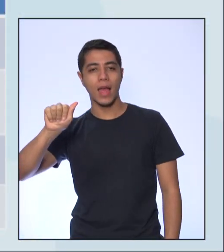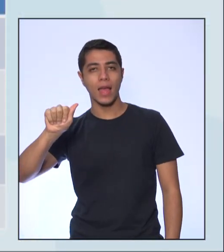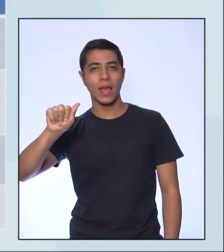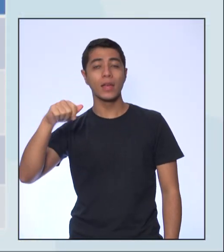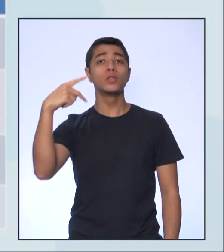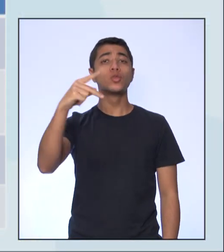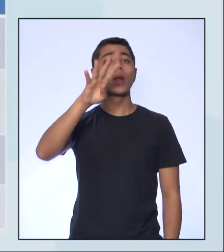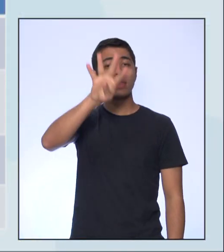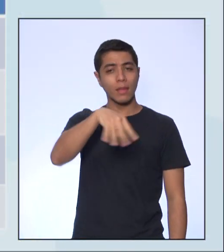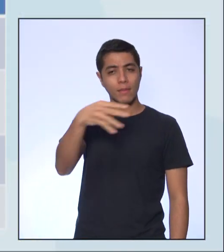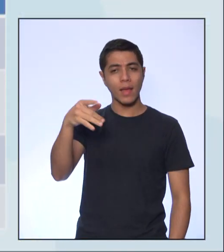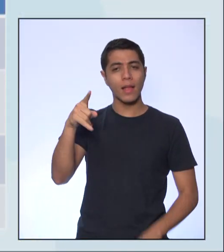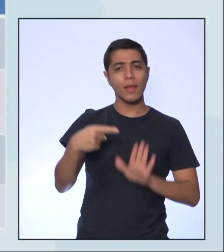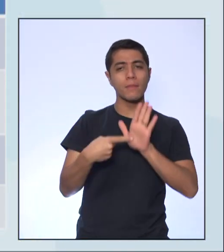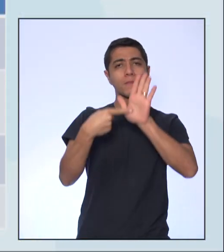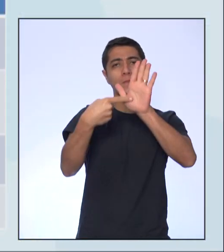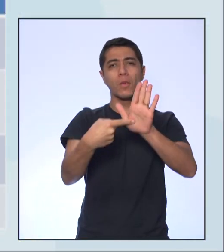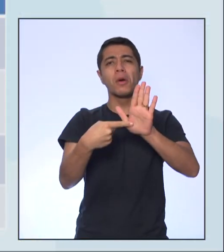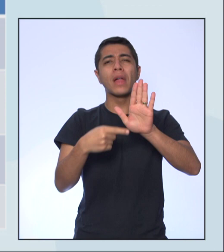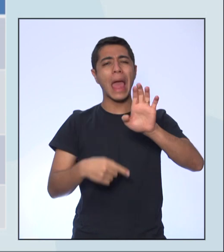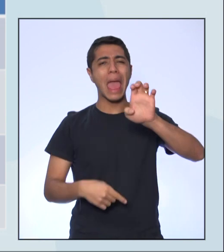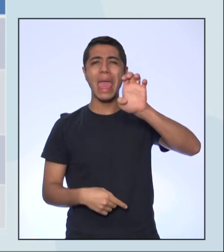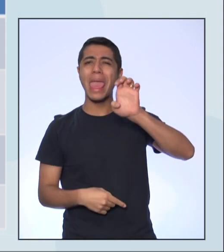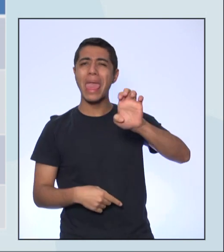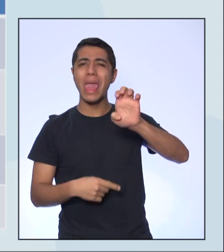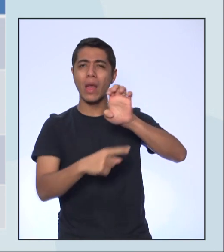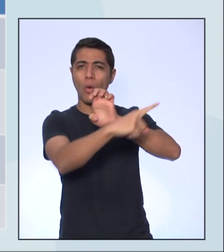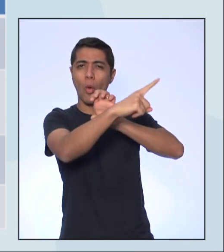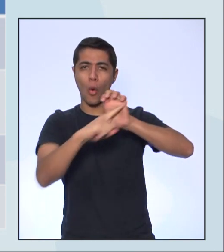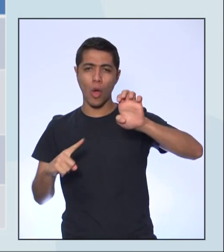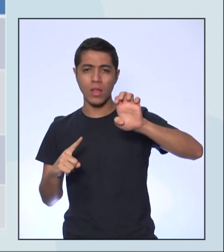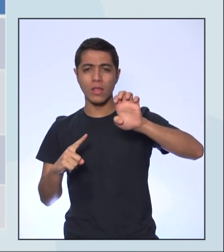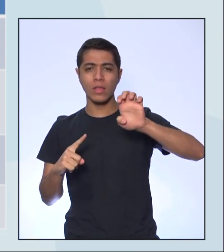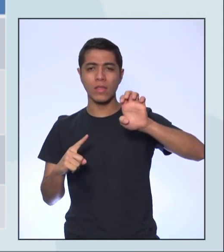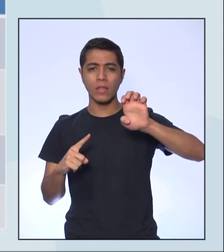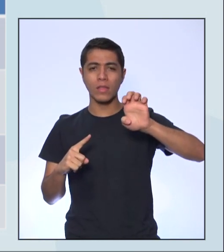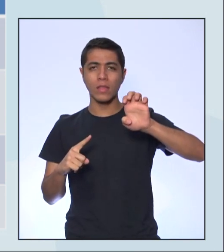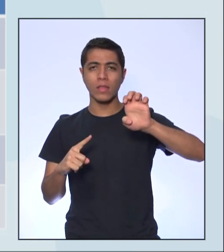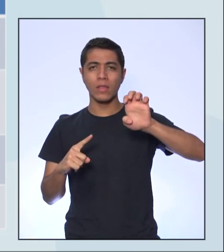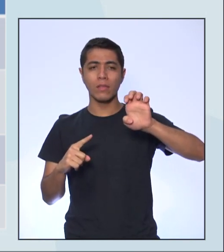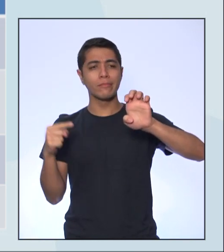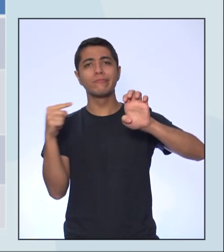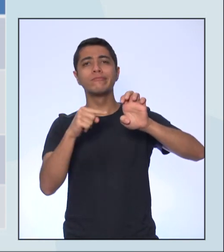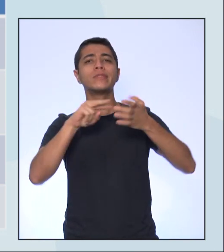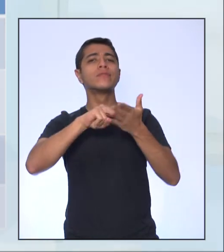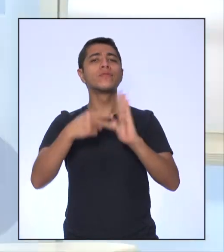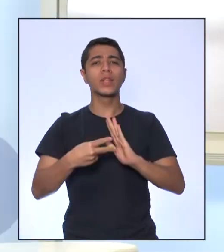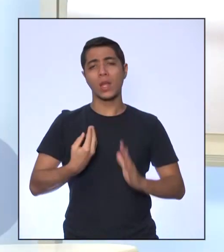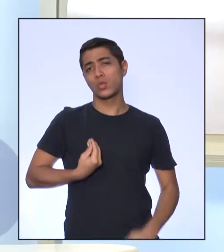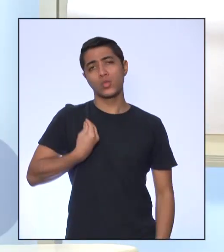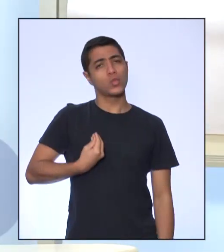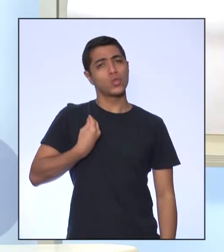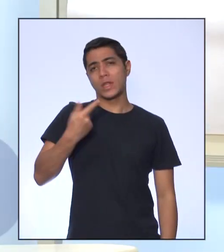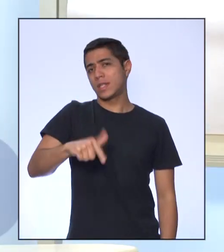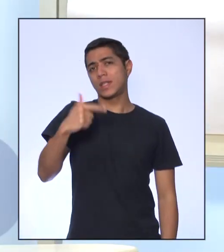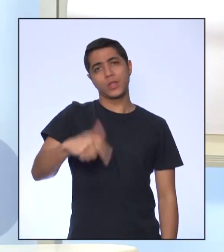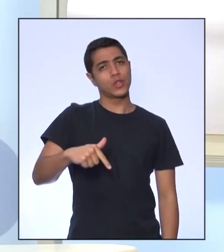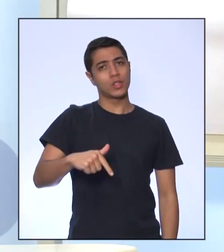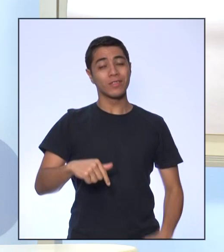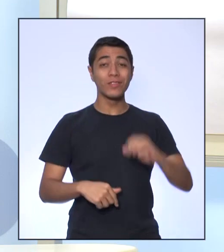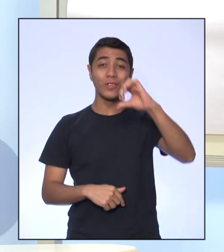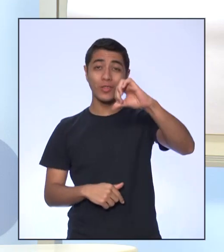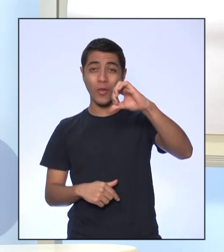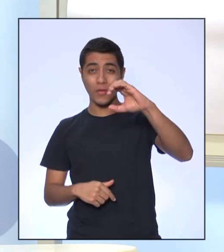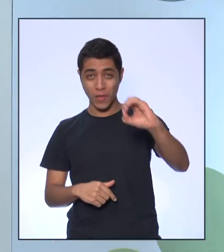ele não existe então é um valor de tangente que ela não existe para 90 graus né aqui ficou mais ou